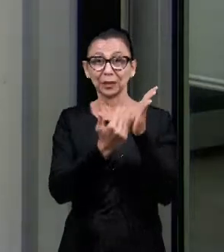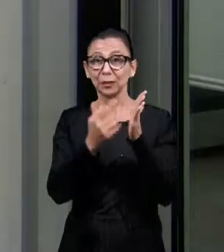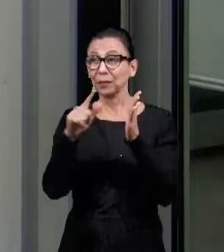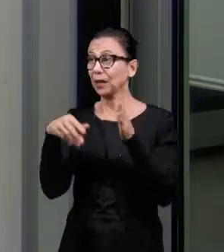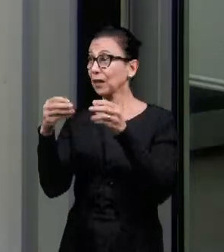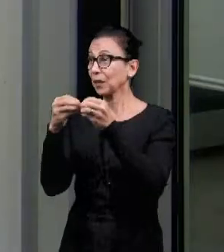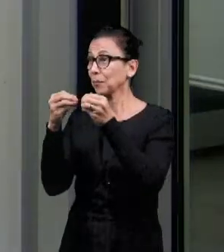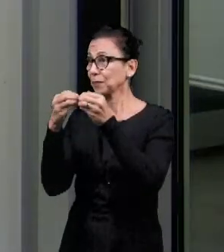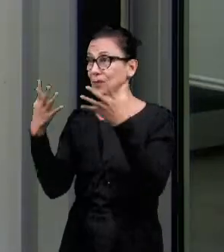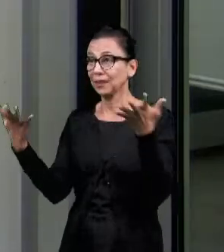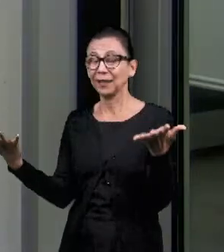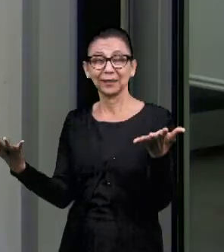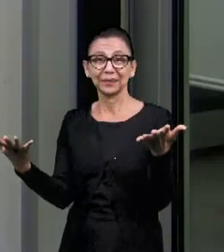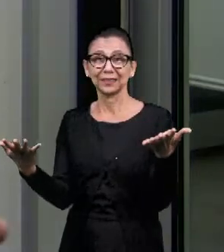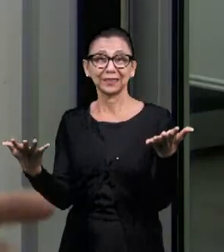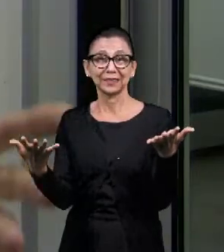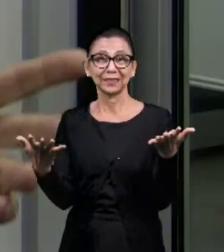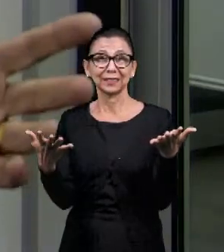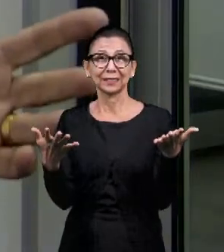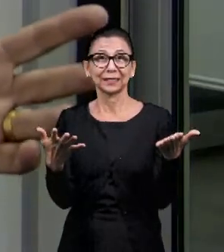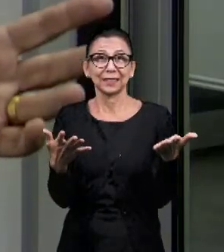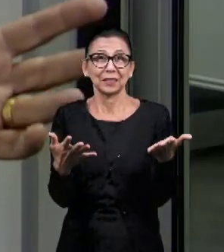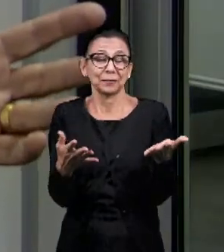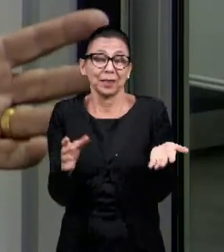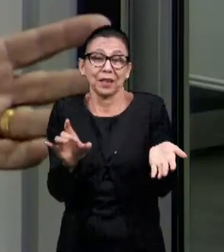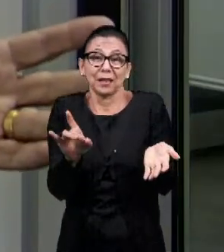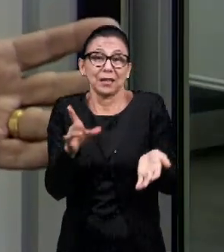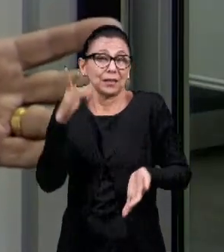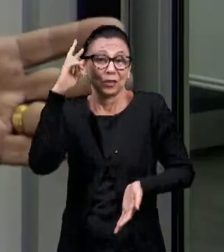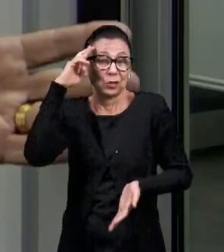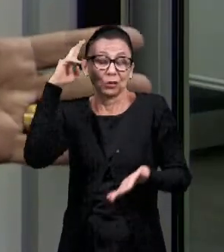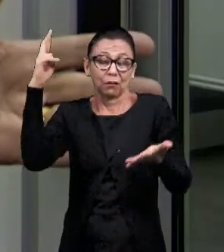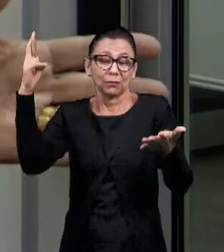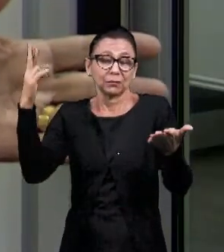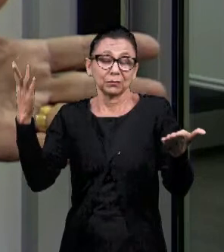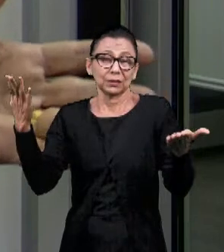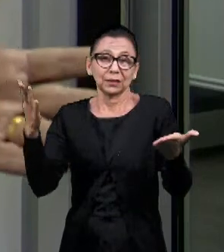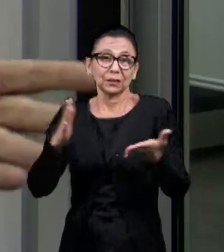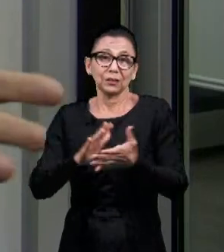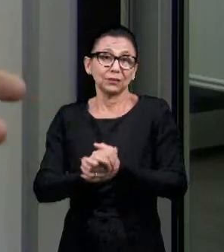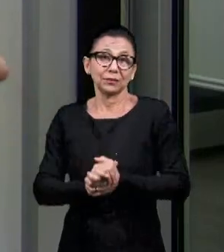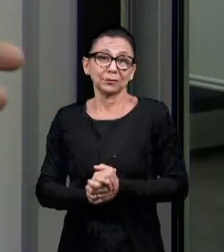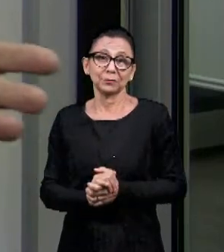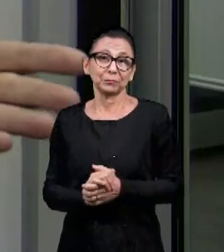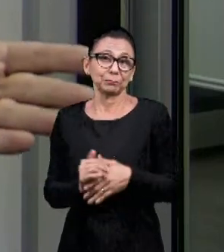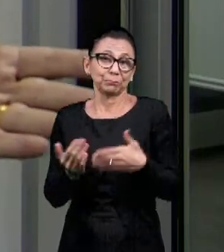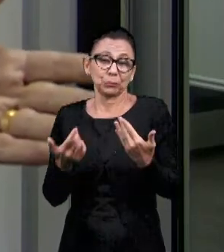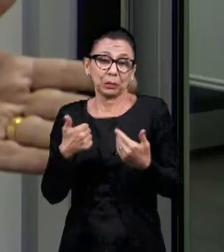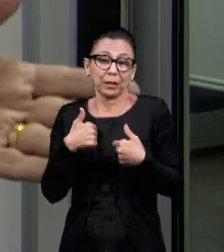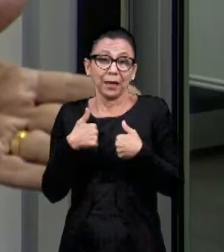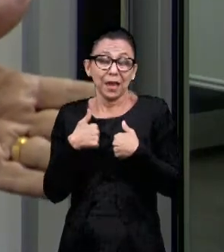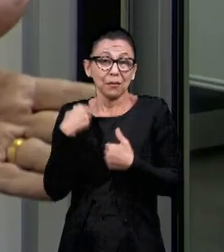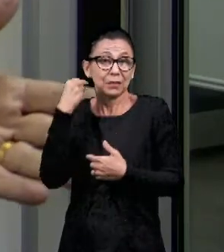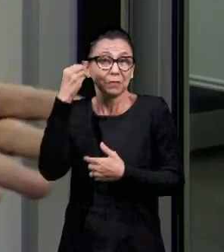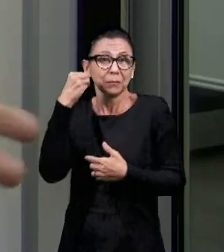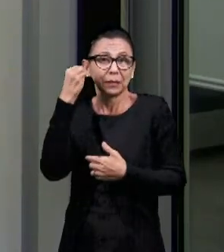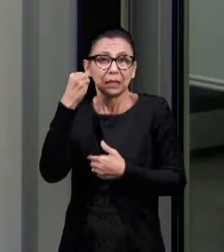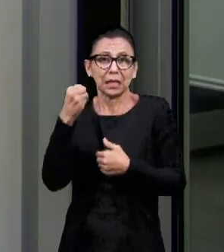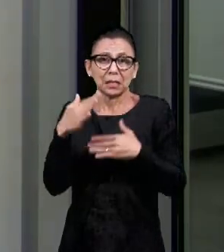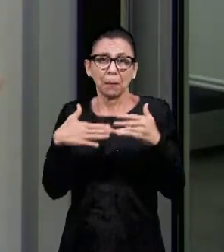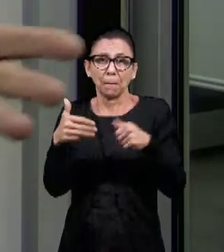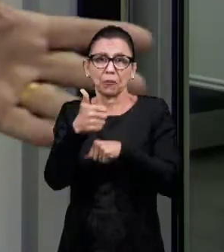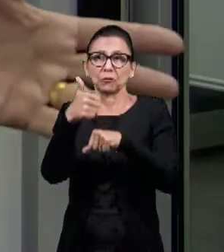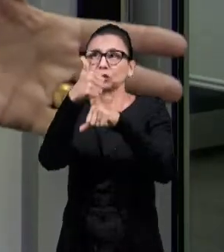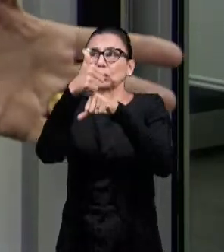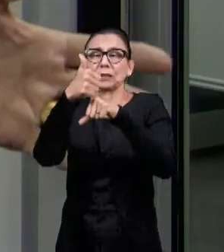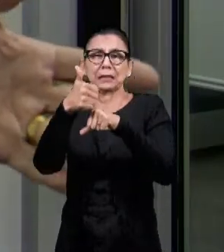É um milagre, porque não é só o Senhor para fazer isso. Porque eu não tenho nenhuma experiência disso, formação,